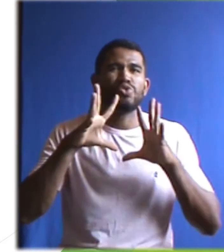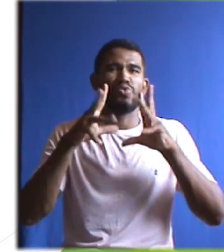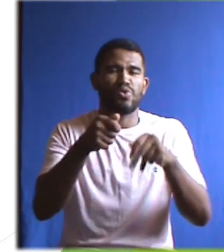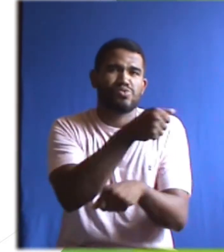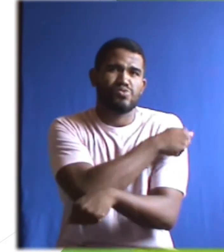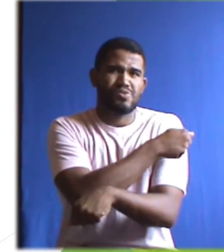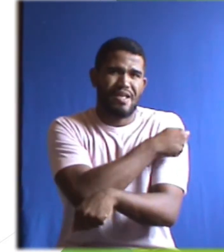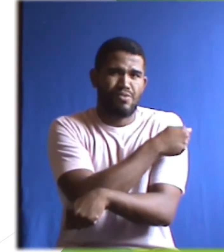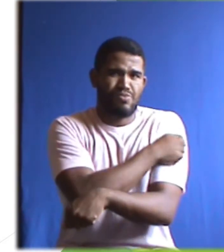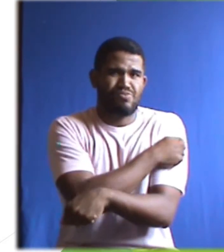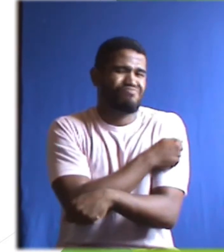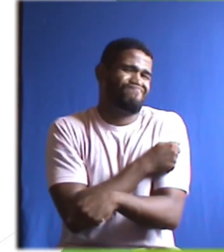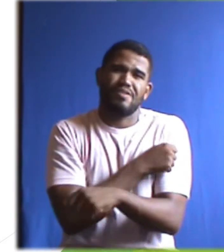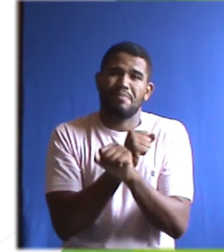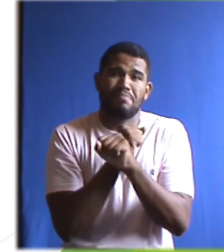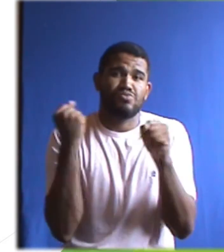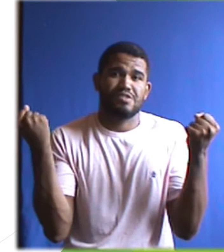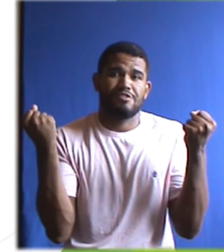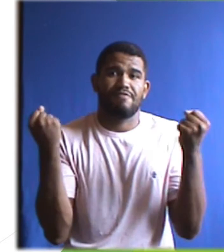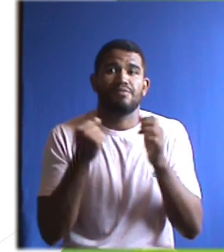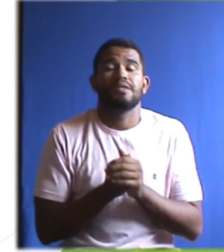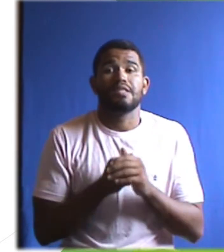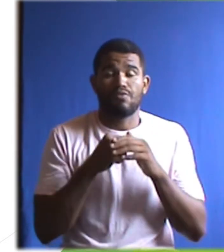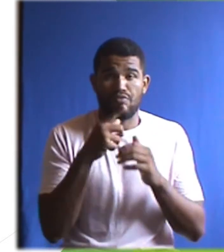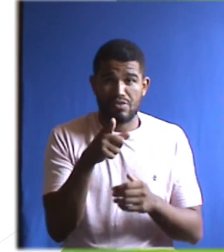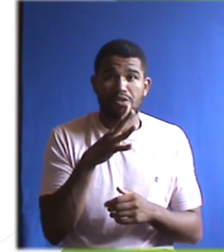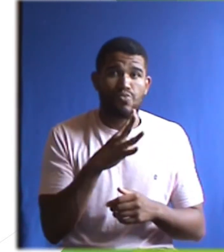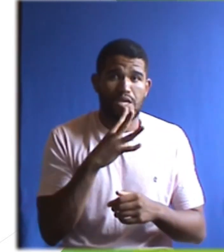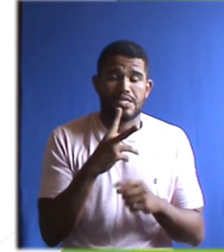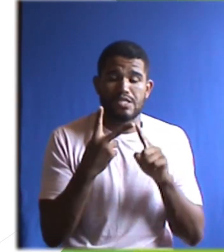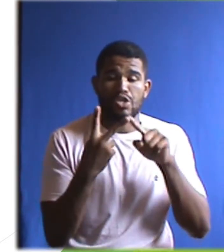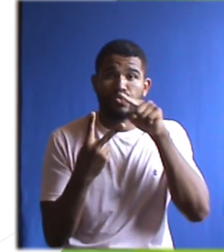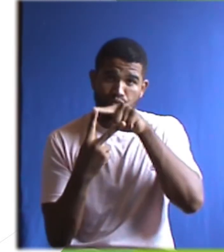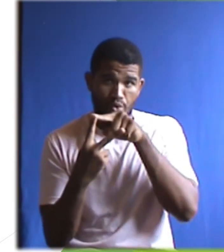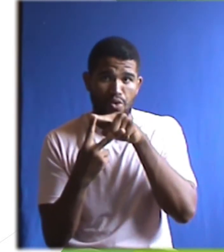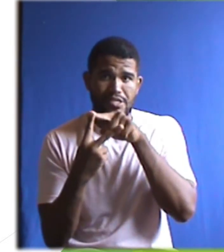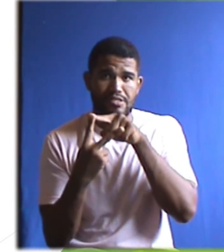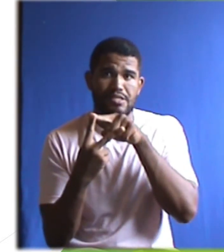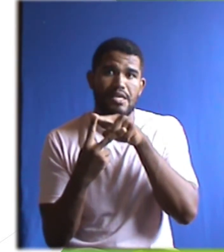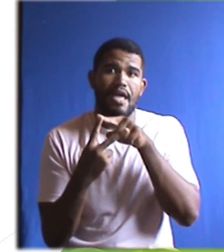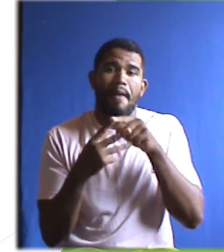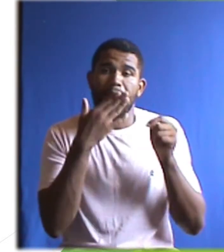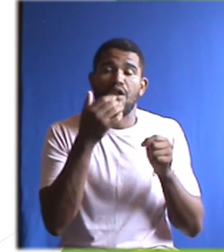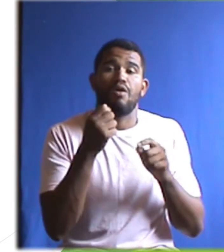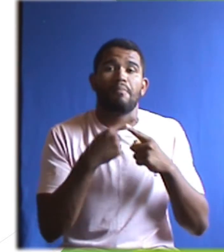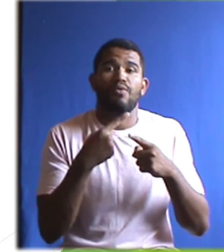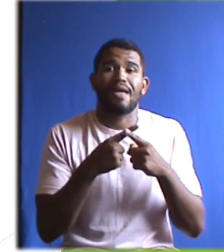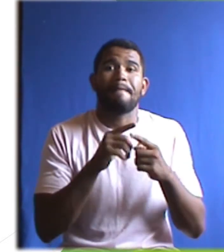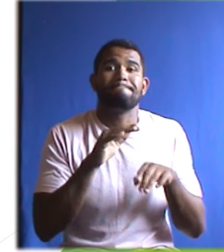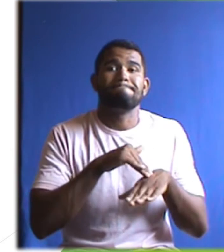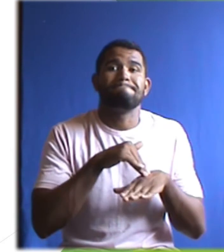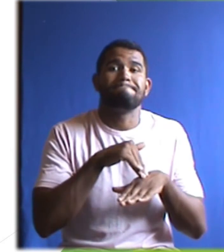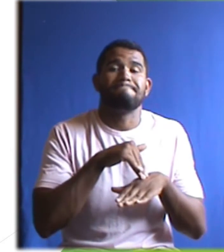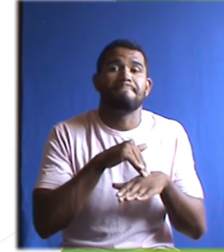todos os alunos, tá bom? Conhecer pelo menos 2 métodos vai te fazer pelo menos um professor que tenha